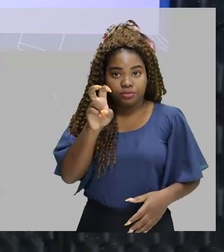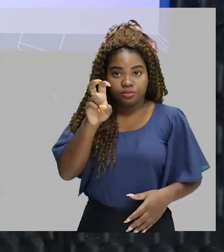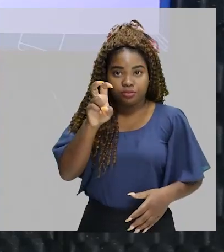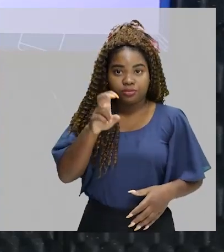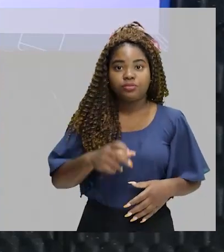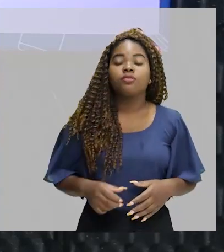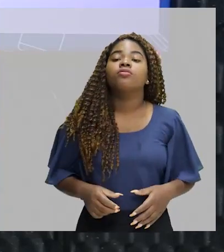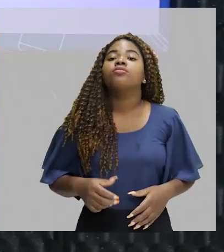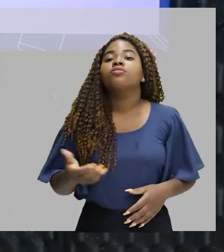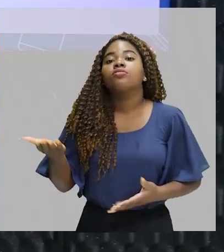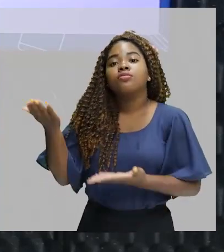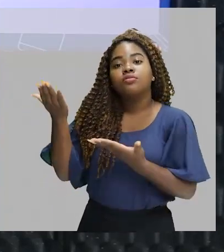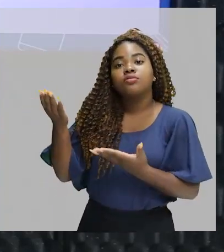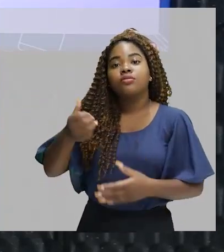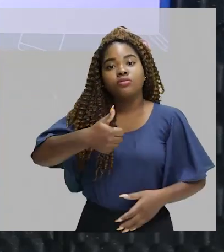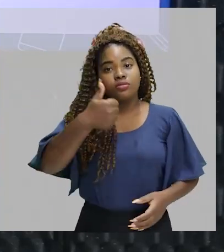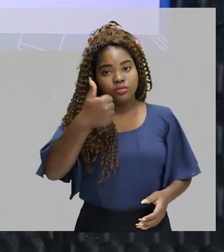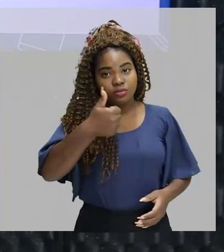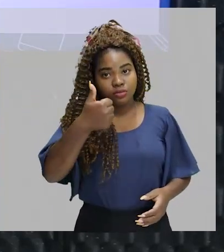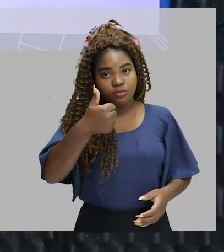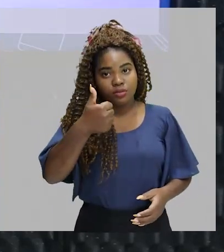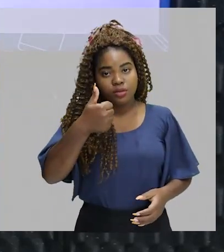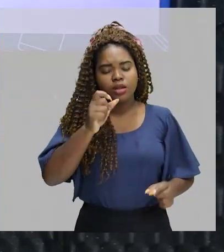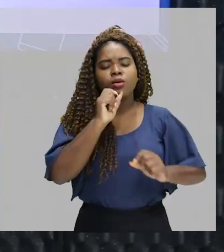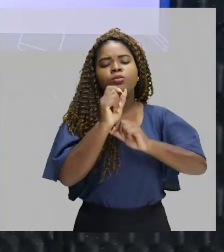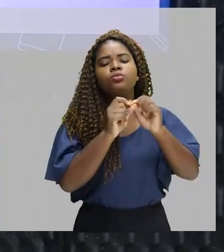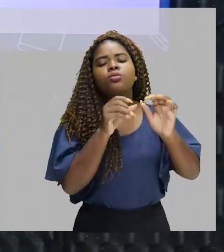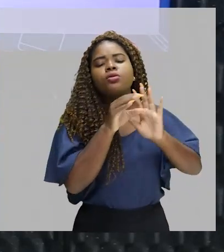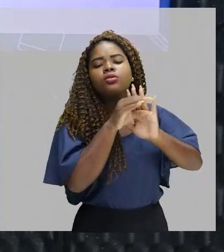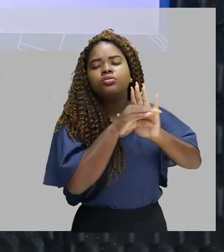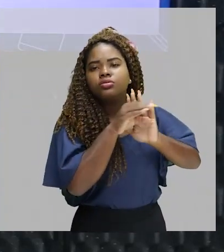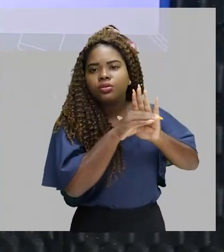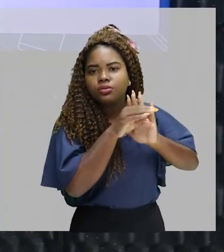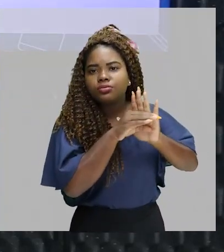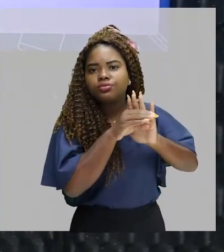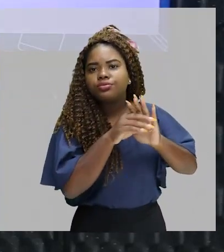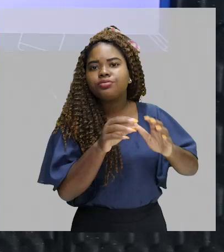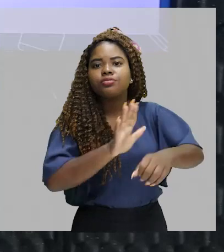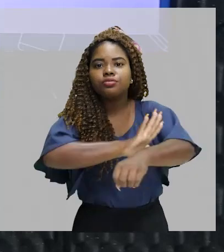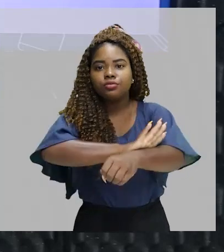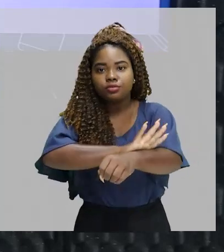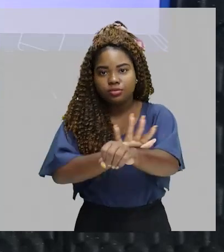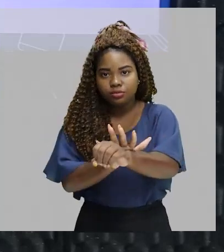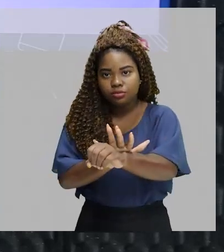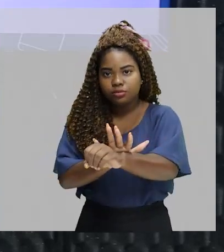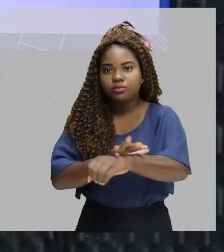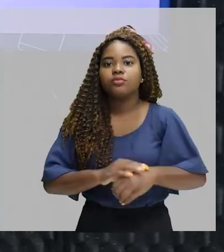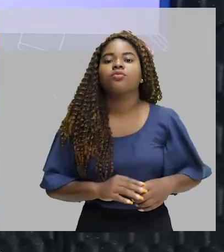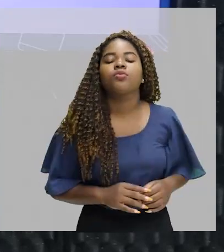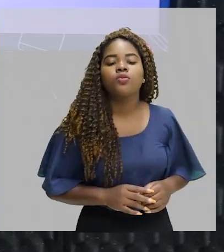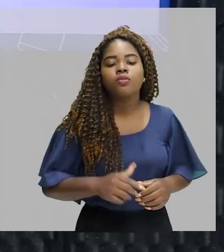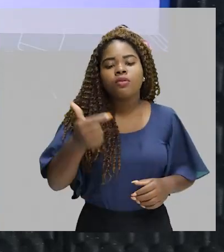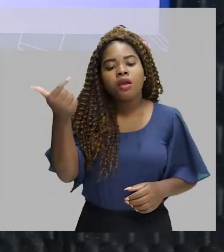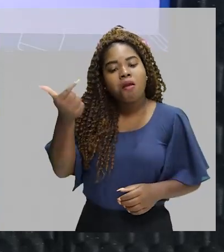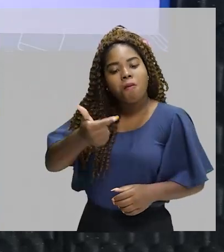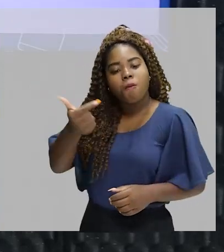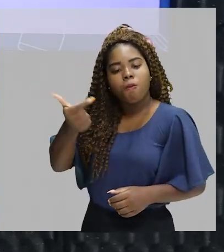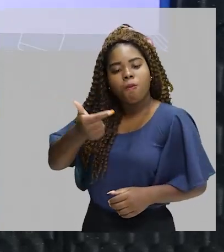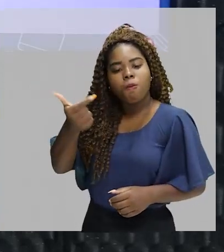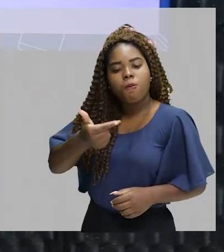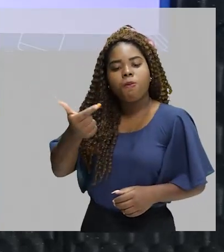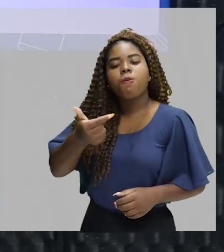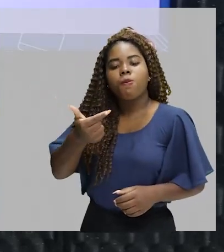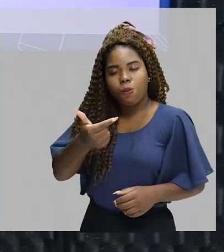tópico, vamos responder a seguinte pergunta: o que é racismo? No segundo tópico, eu vou citar para